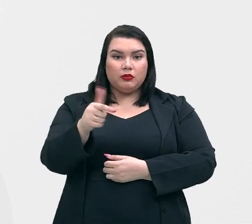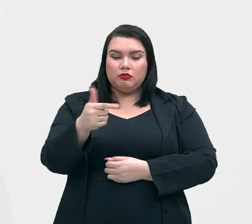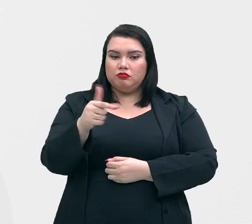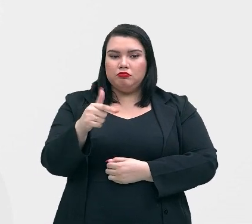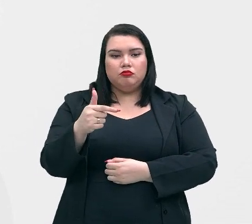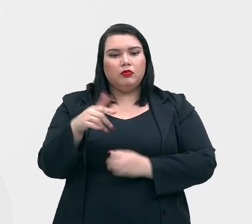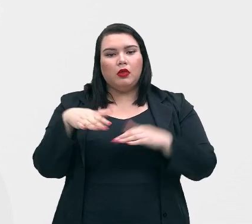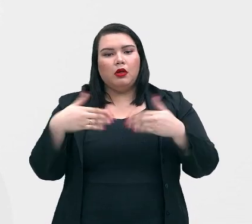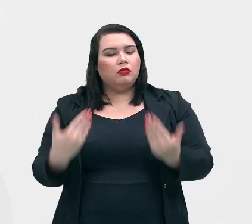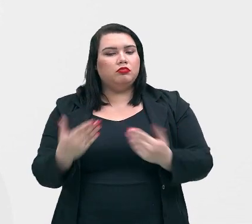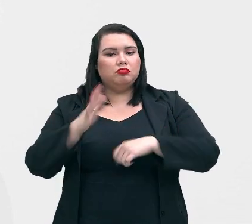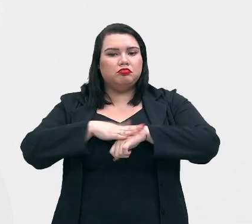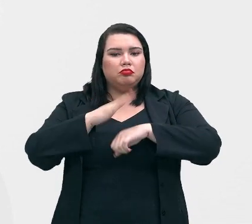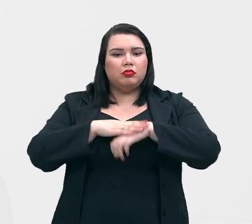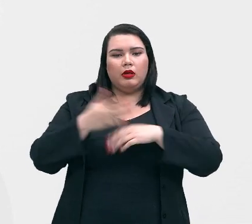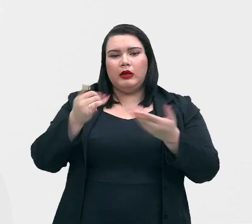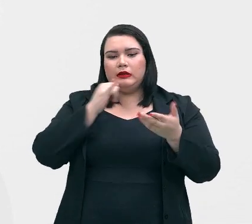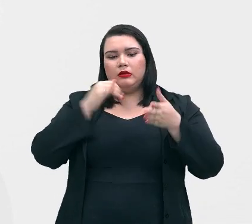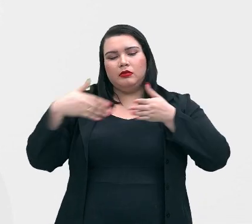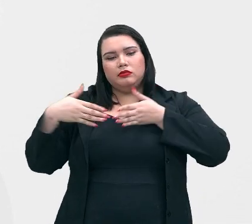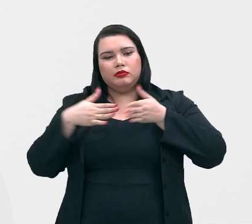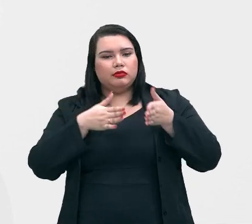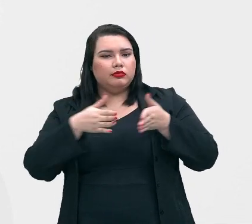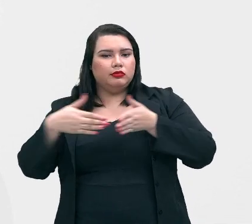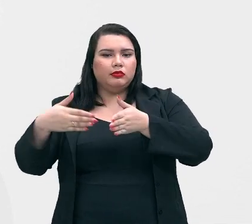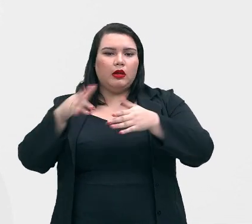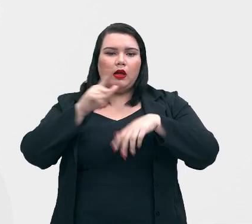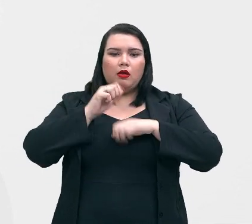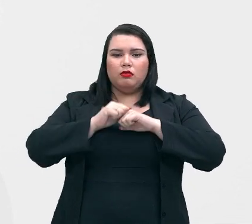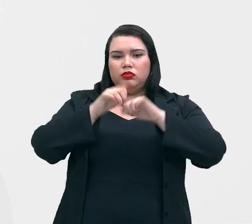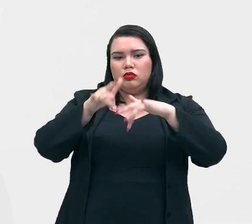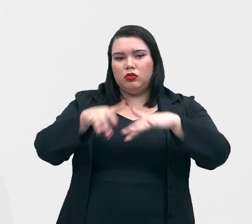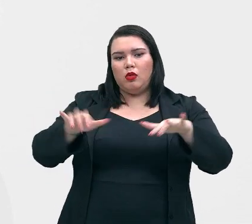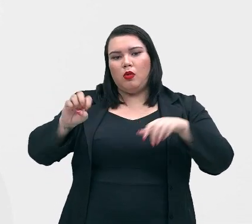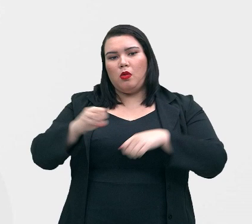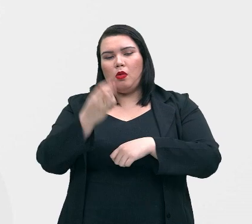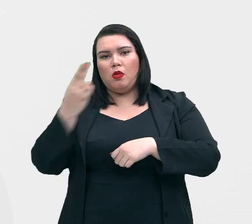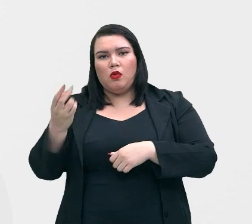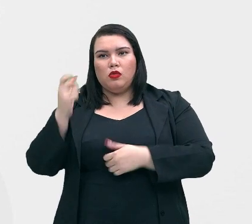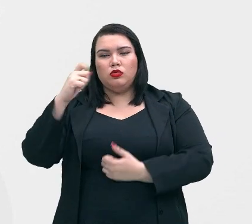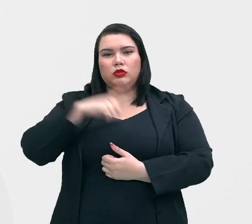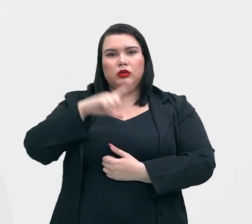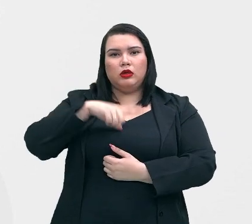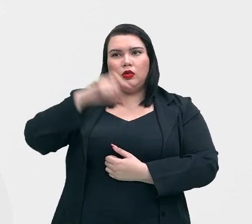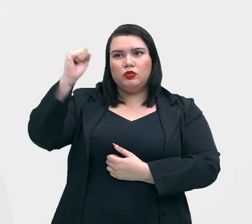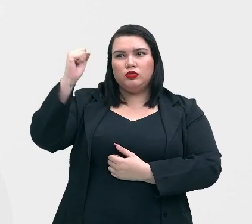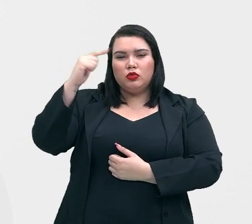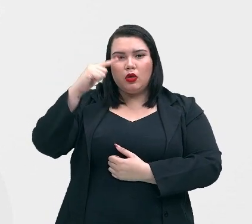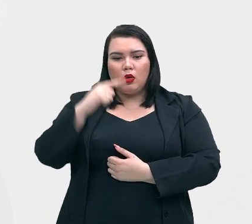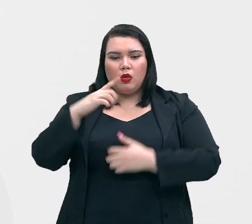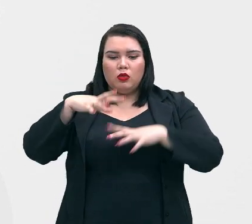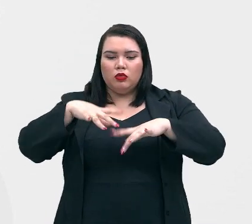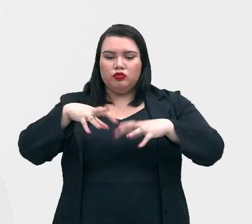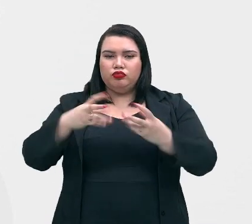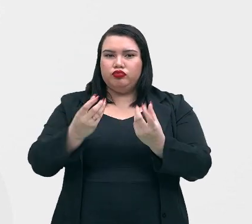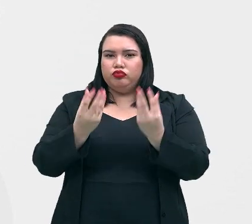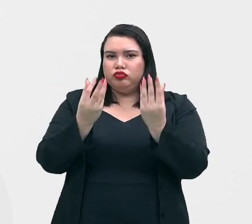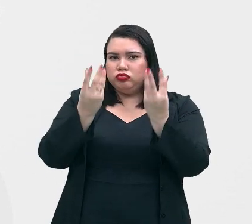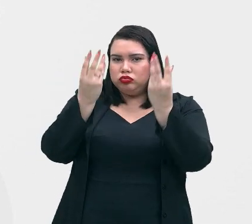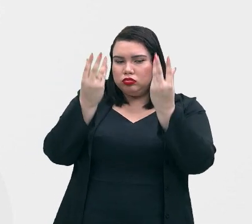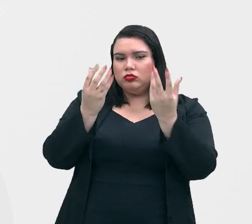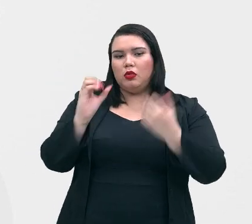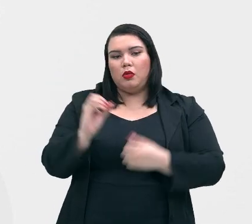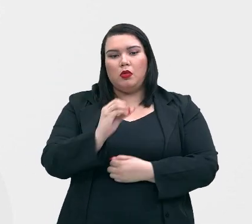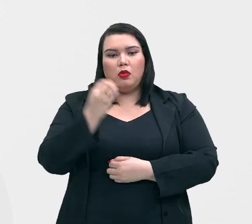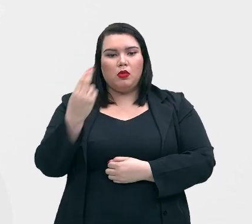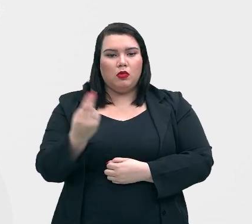Então, eles acabam se perdendo ali no caminho, né? E acabam evaporando por causa da quantidade de sol, dependendo do local, ou então até